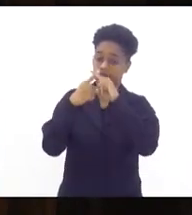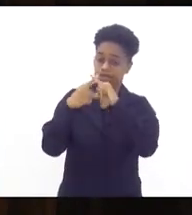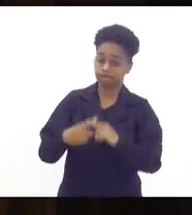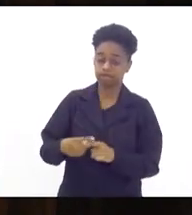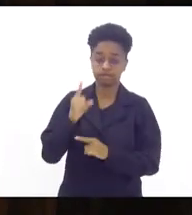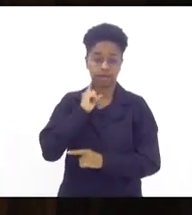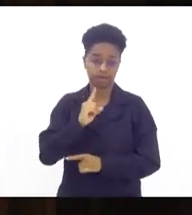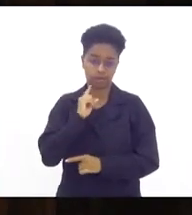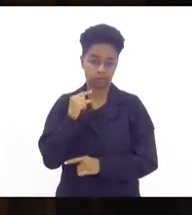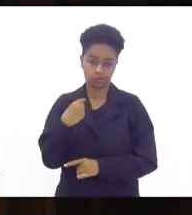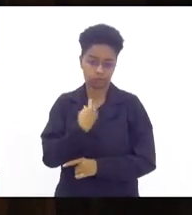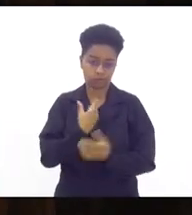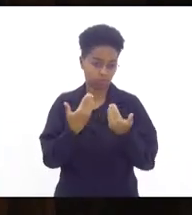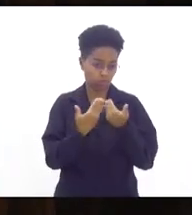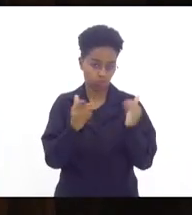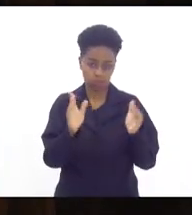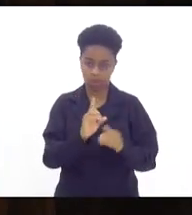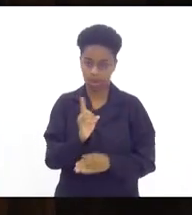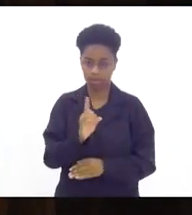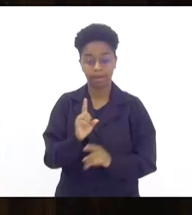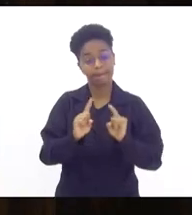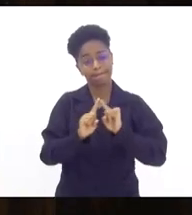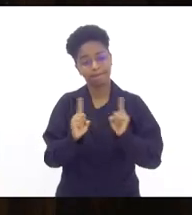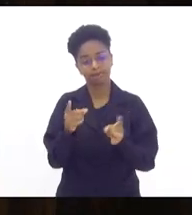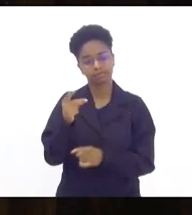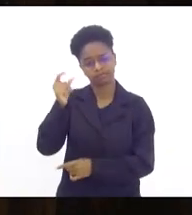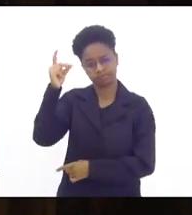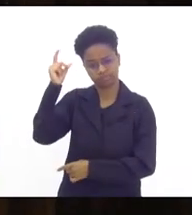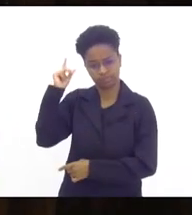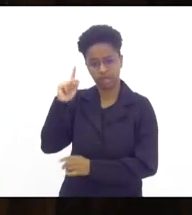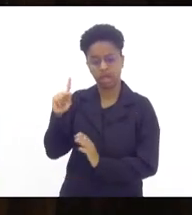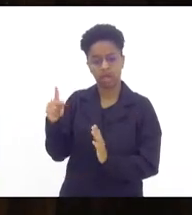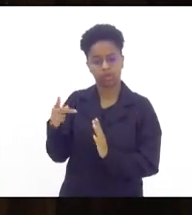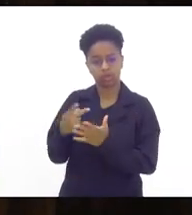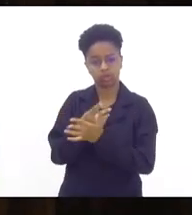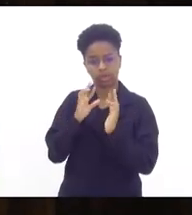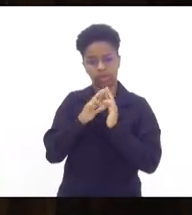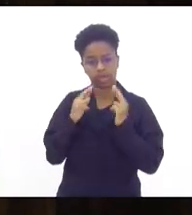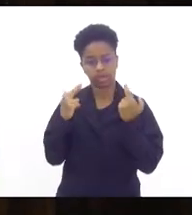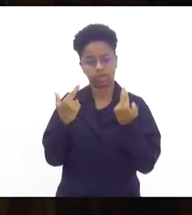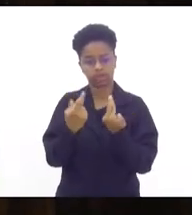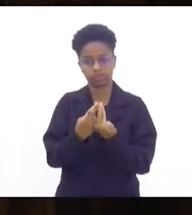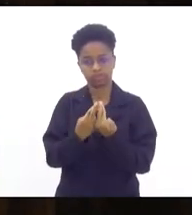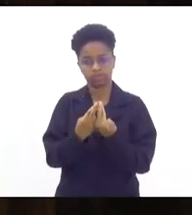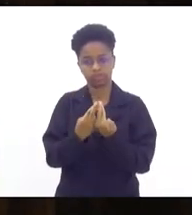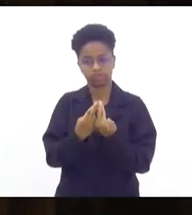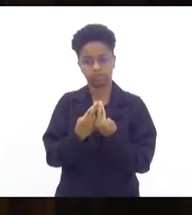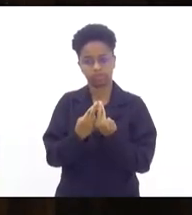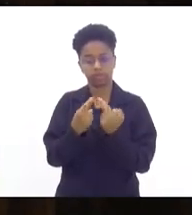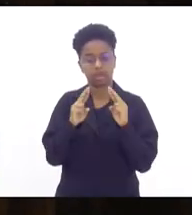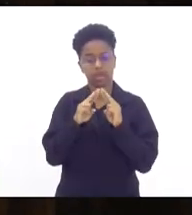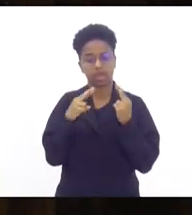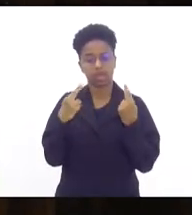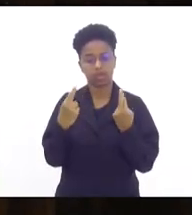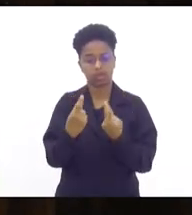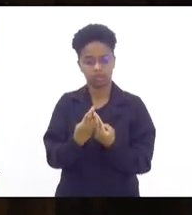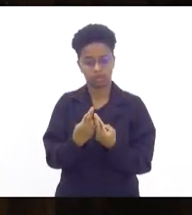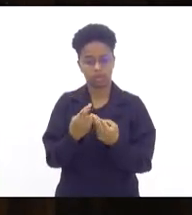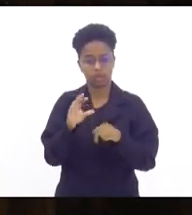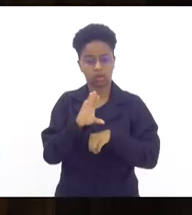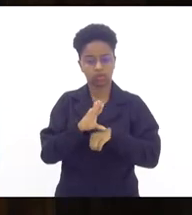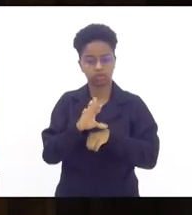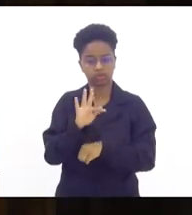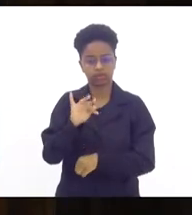casa não funciona mas numa oportunidade alguns anos atrás na reunião do conselho comunitário na reunião do conselho